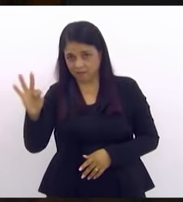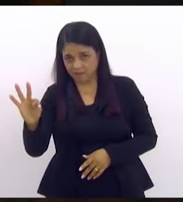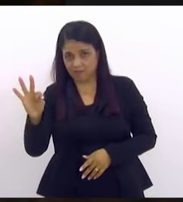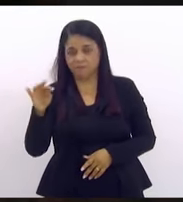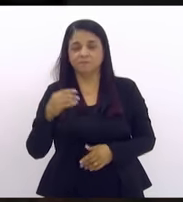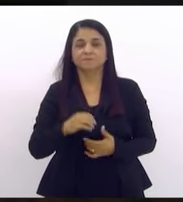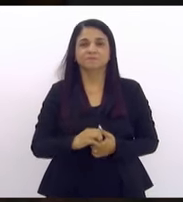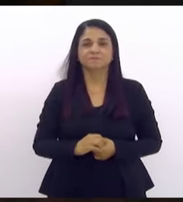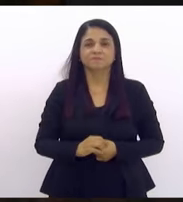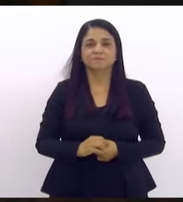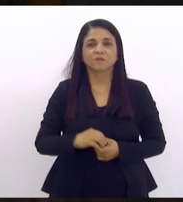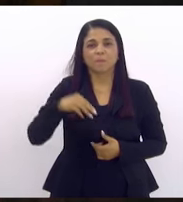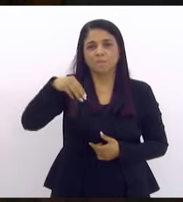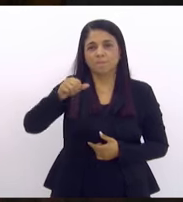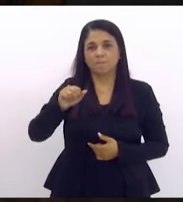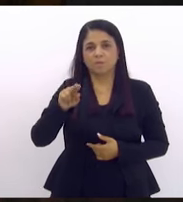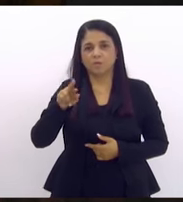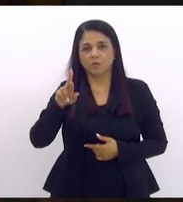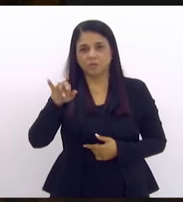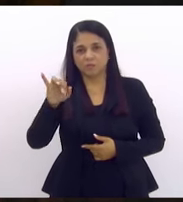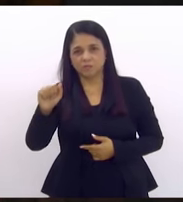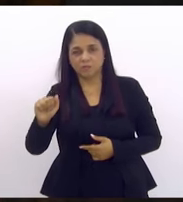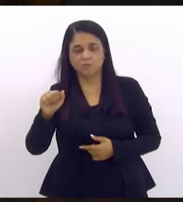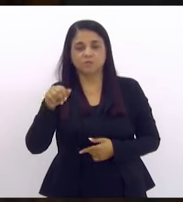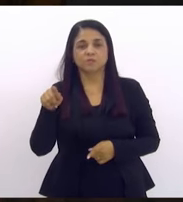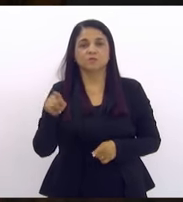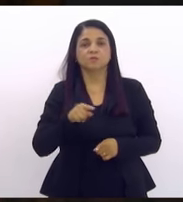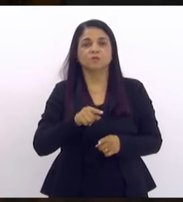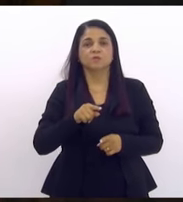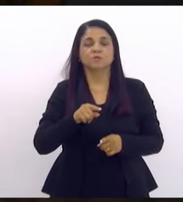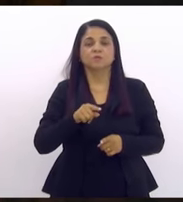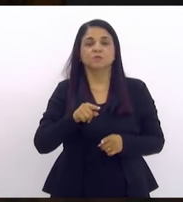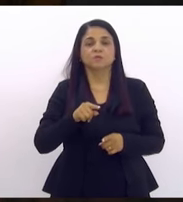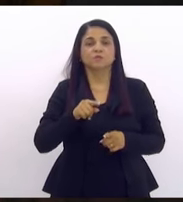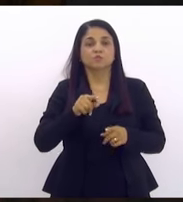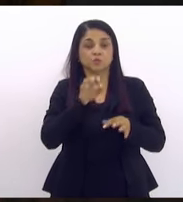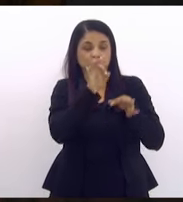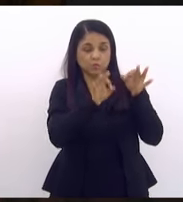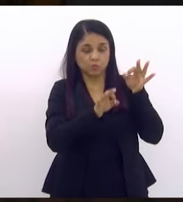TRT Maurício Paz Barreto Pizarro drumon